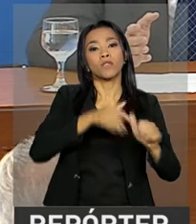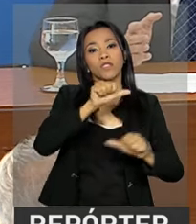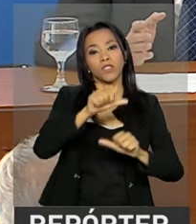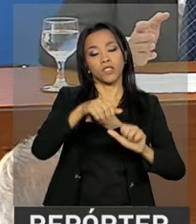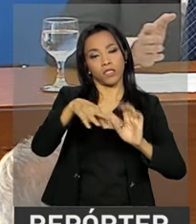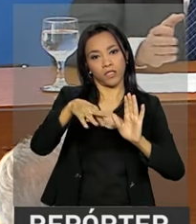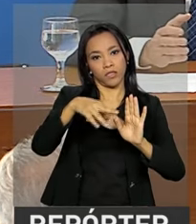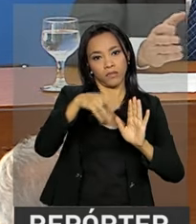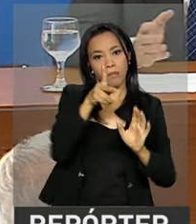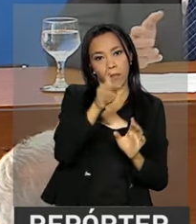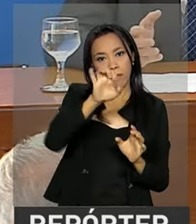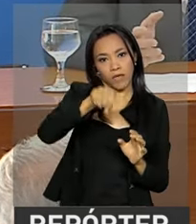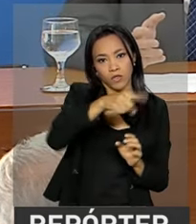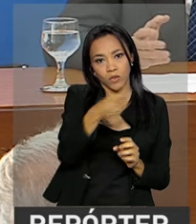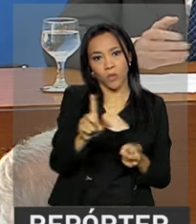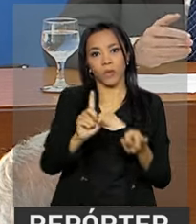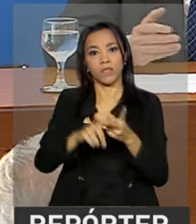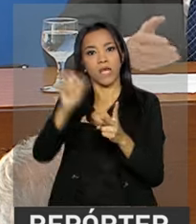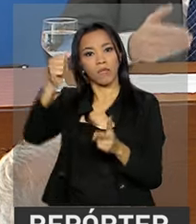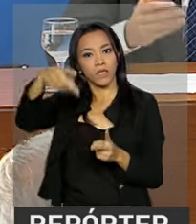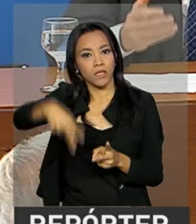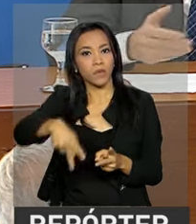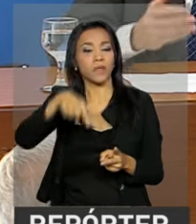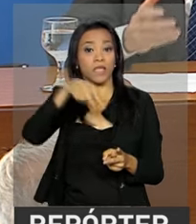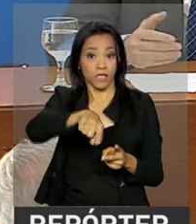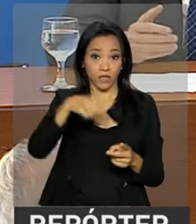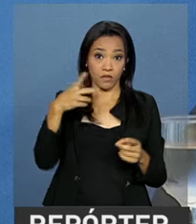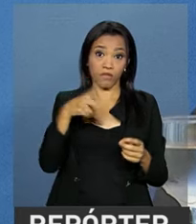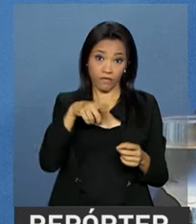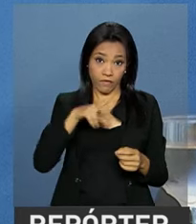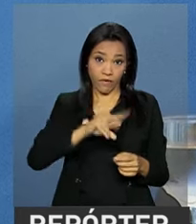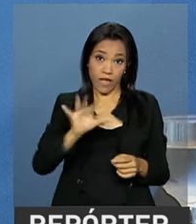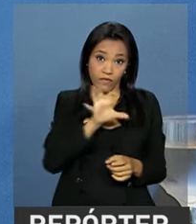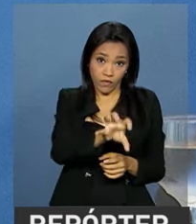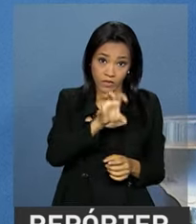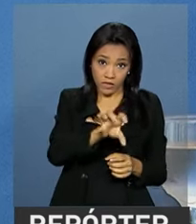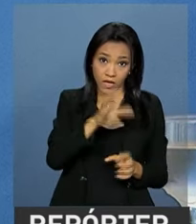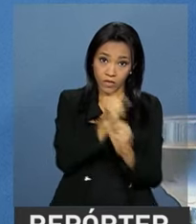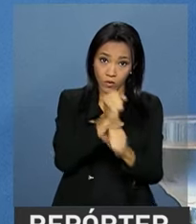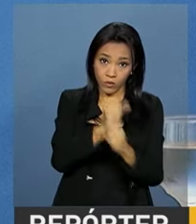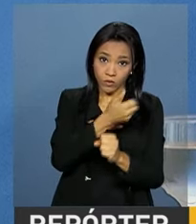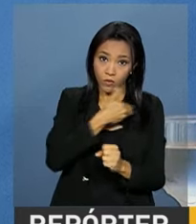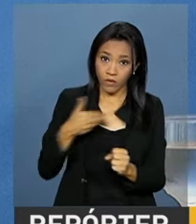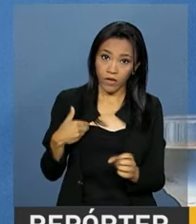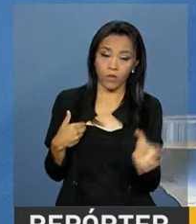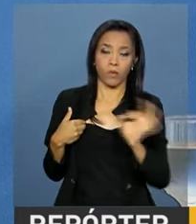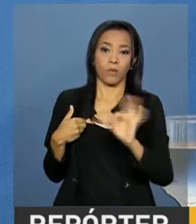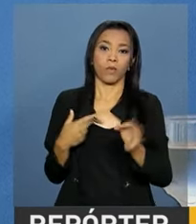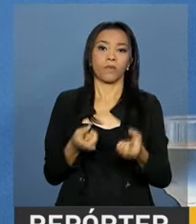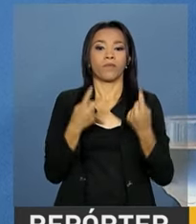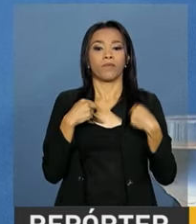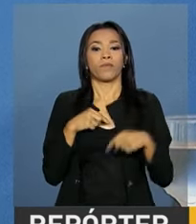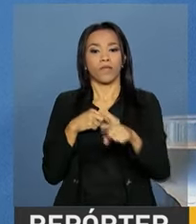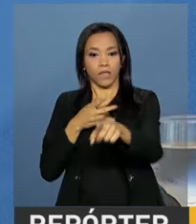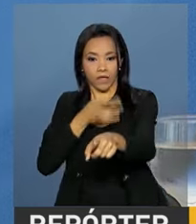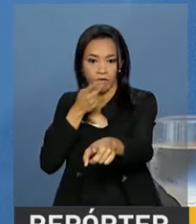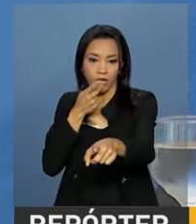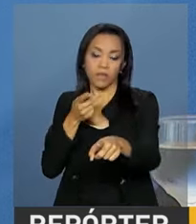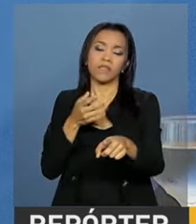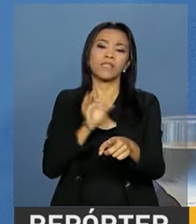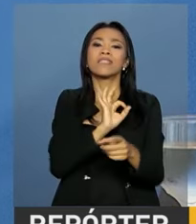não vão interferir no equilíbrio das contas públicas novela nada após mutilar e